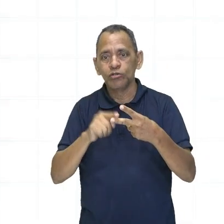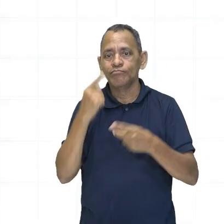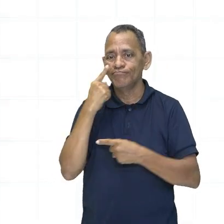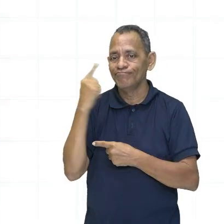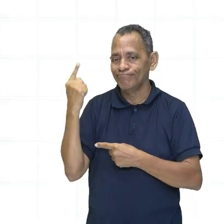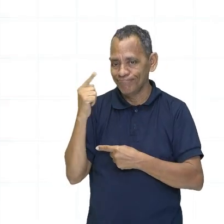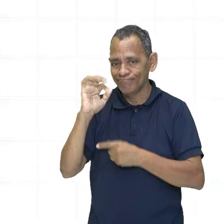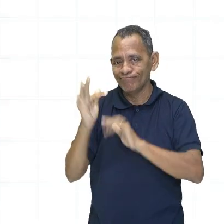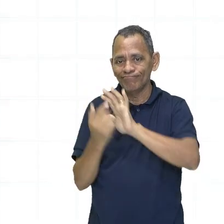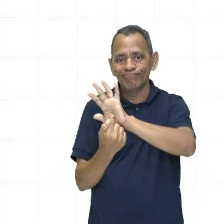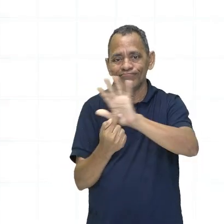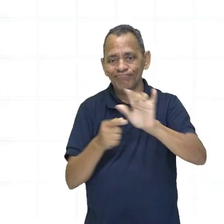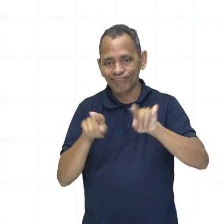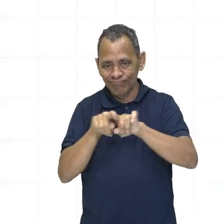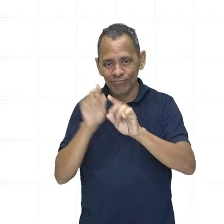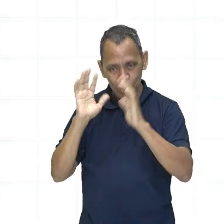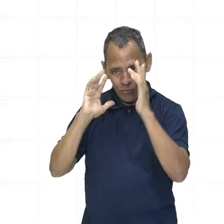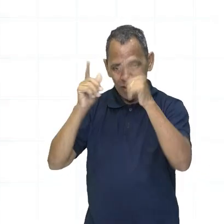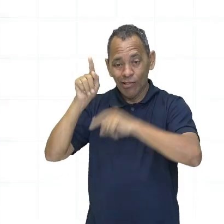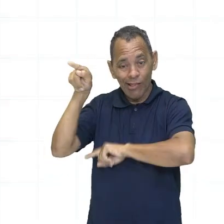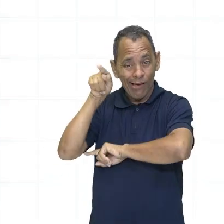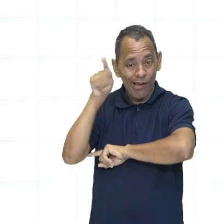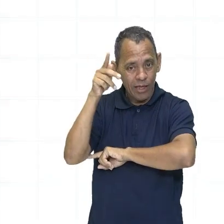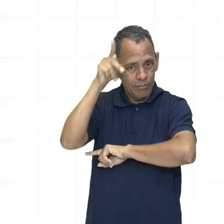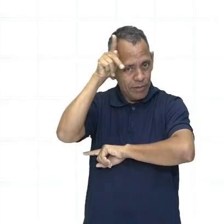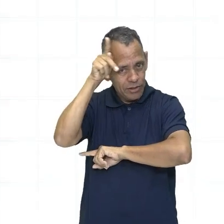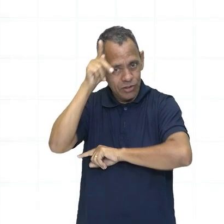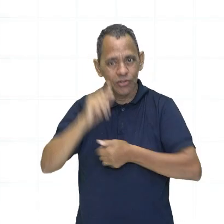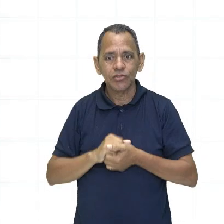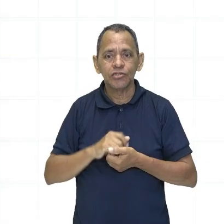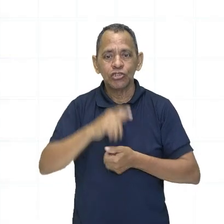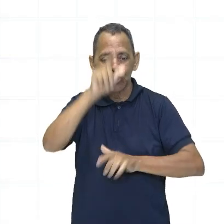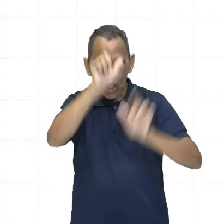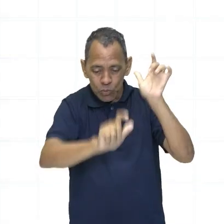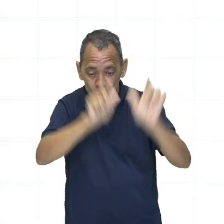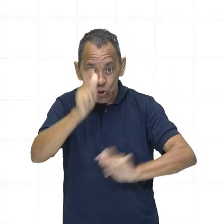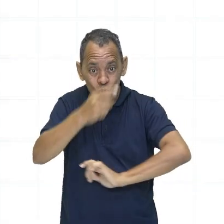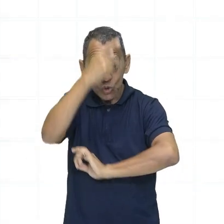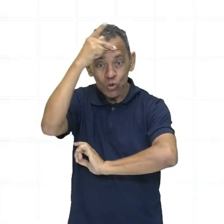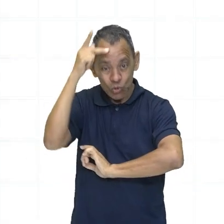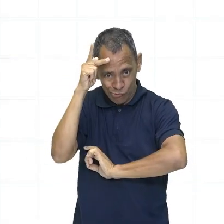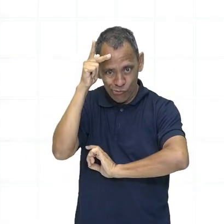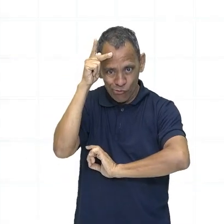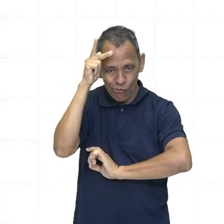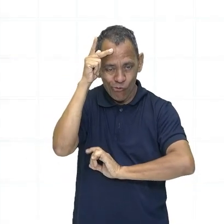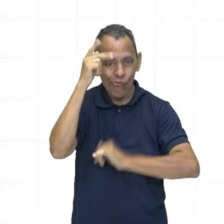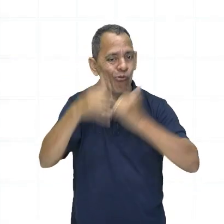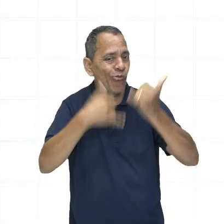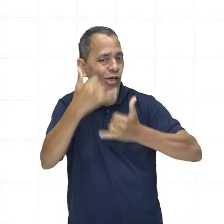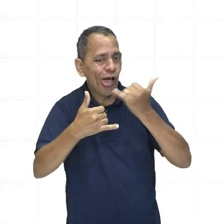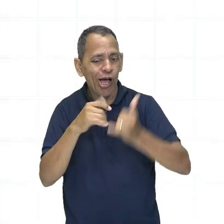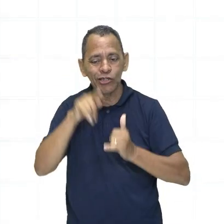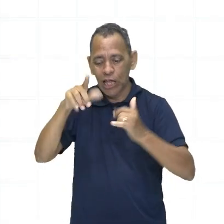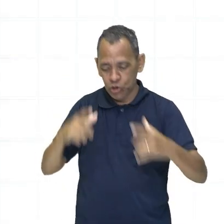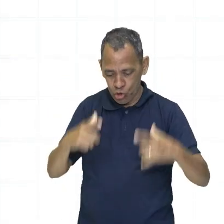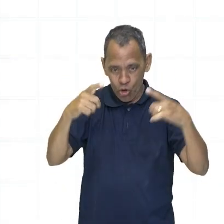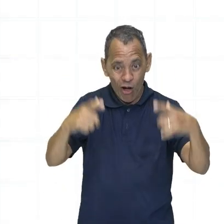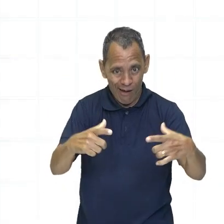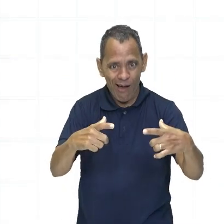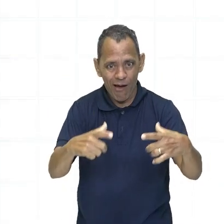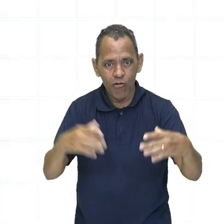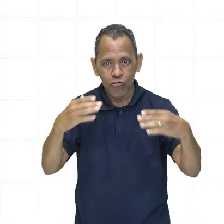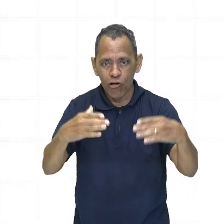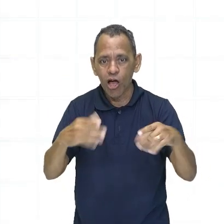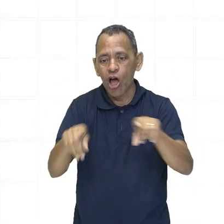de Parintins. Nós temos ali os brincantes e também temos aí o bumbódromo, né, que ele reúne milhares